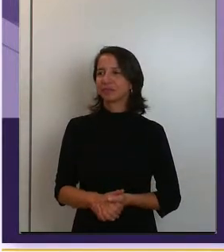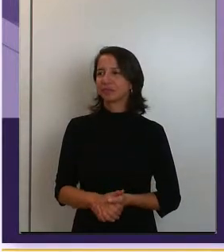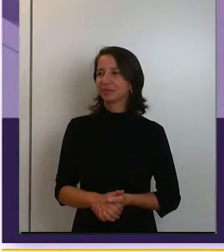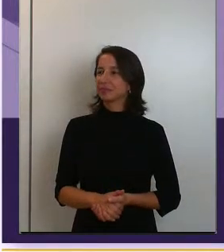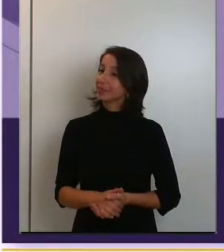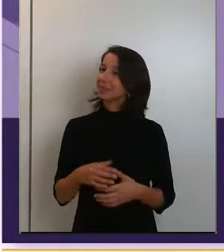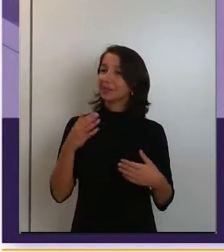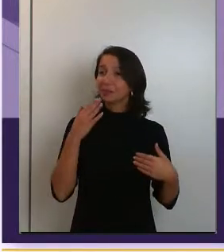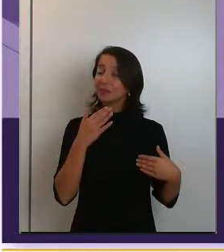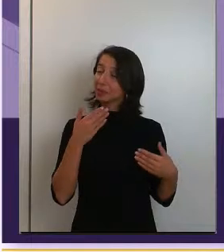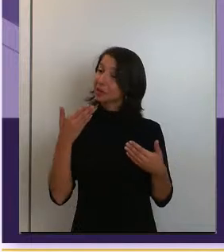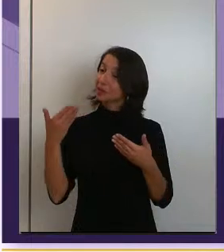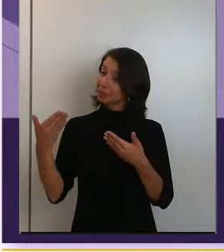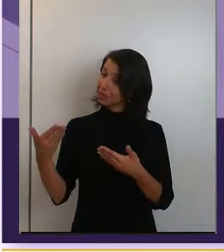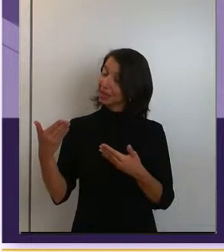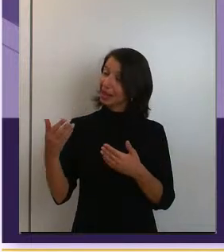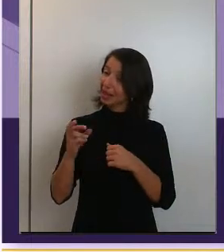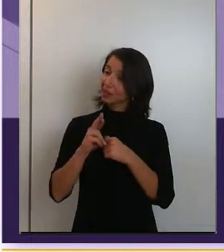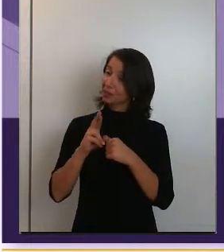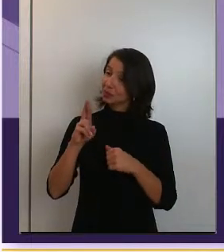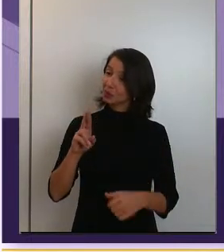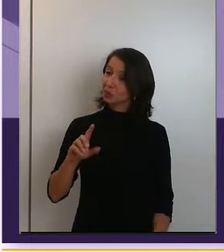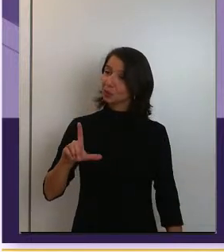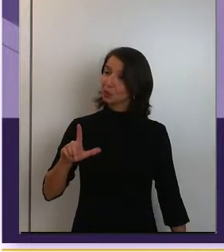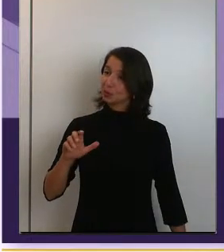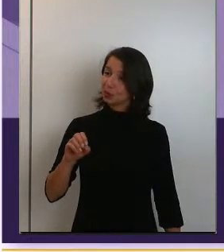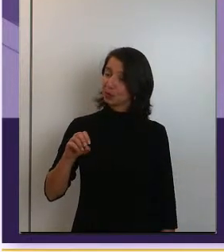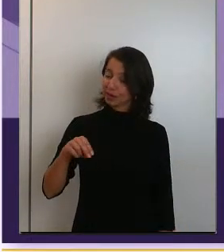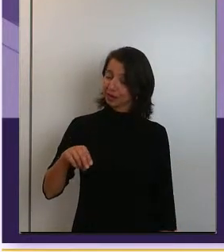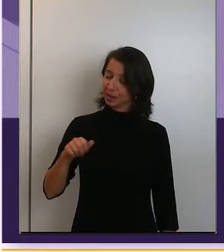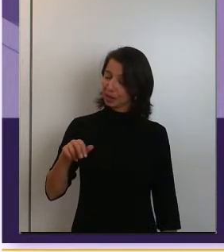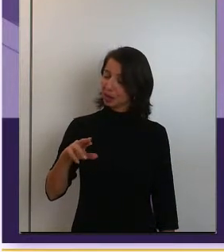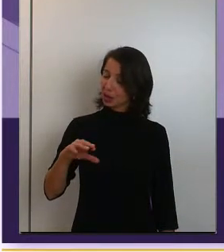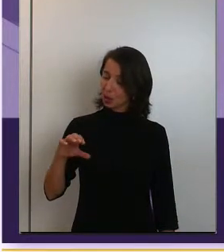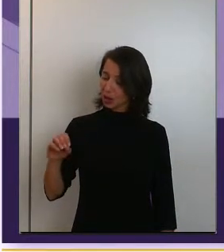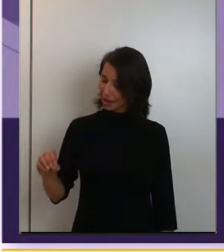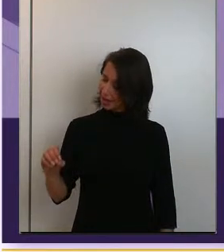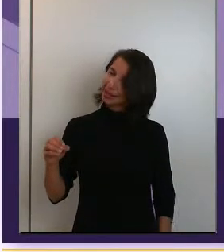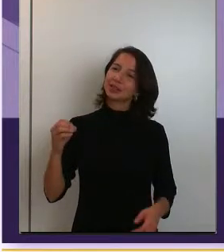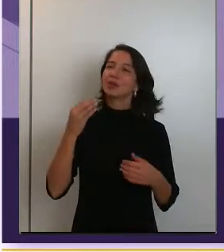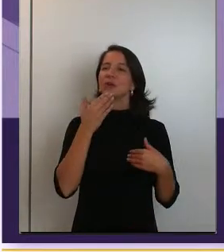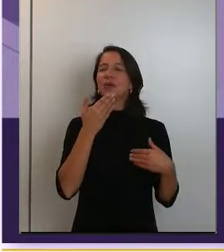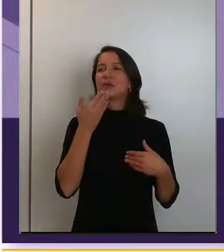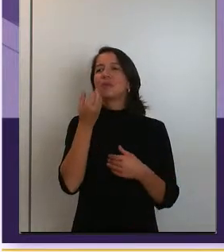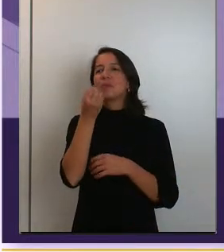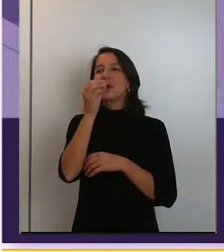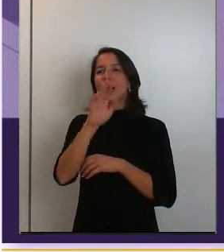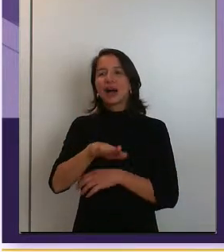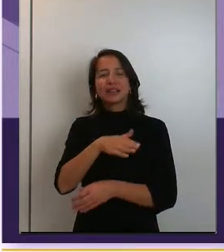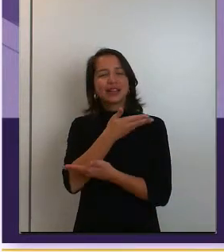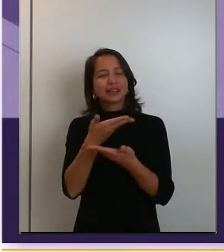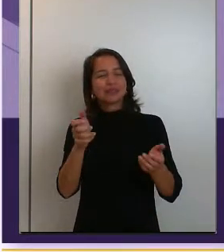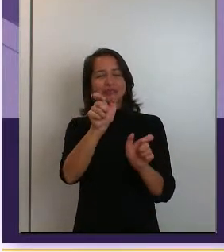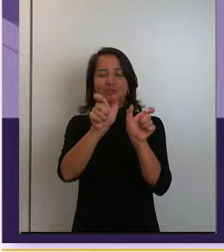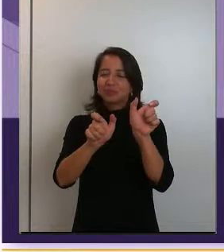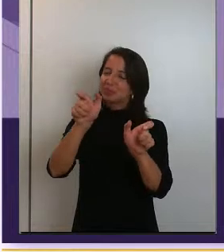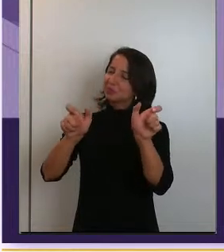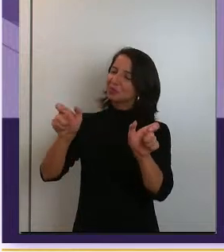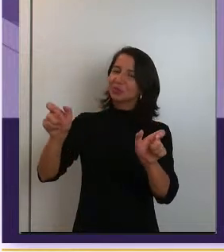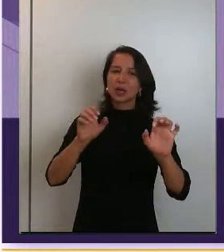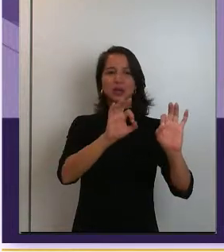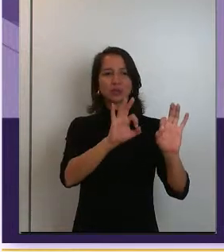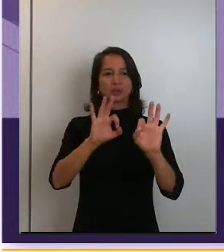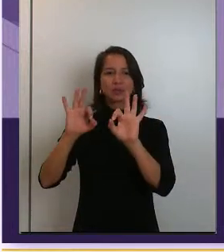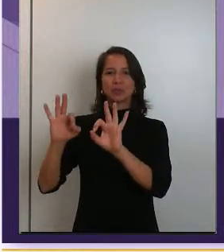Muitíssimo obrigado, doutor Leonardo. Boa tarde a todos, todas e todos. Meu nome é Cristiano Boccolini, eu